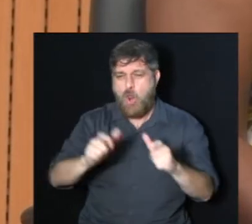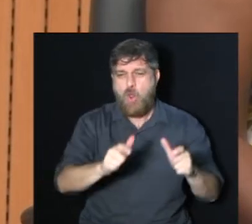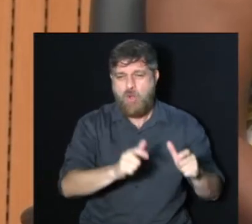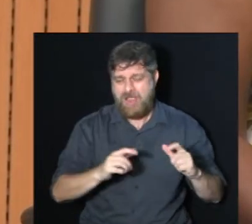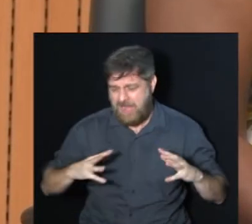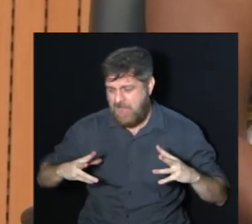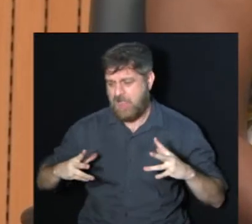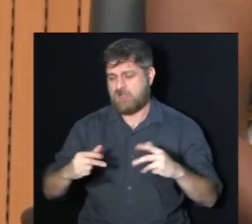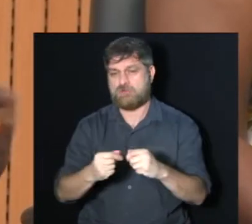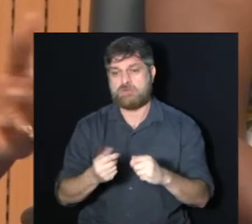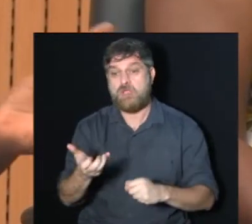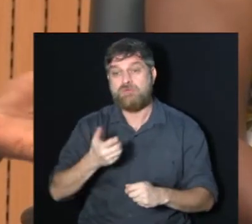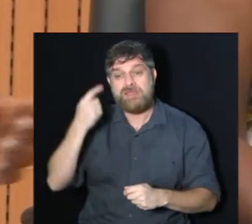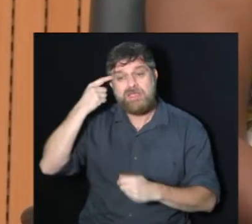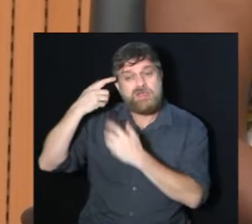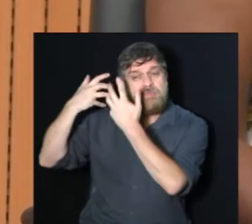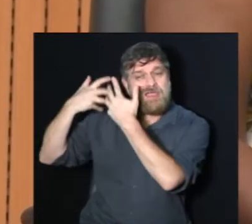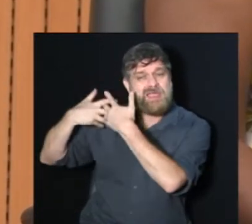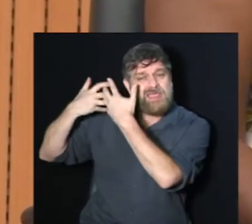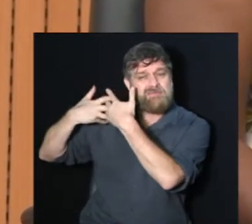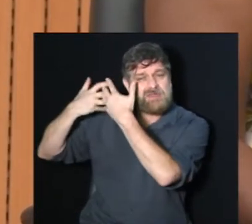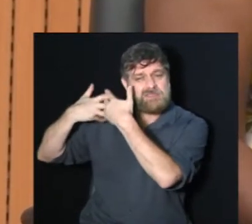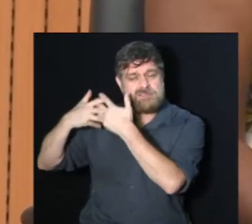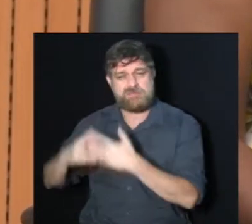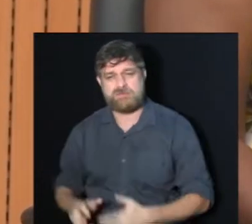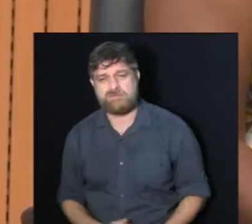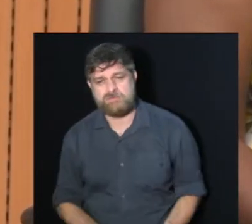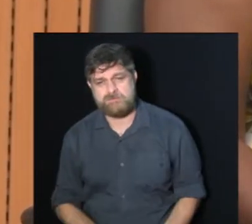queria uma reflexão.